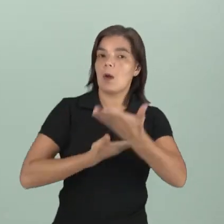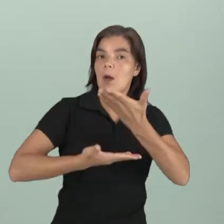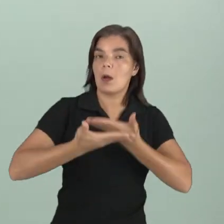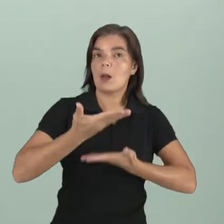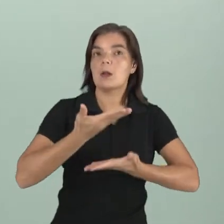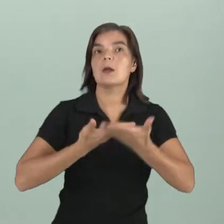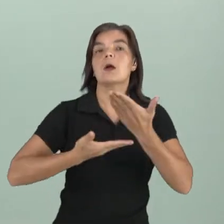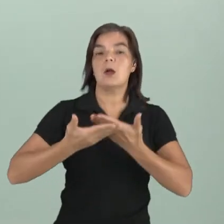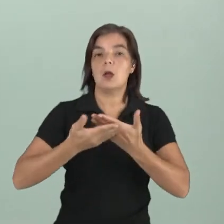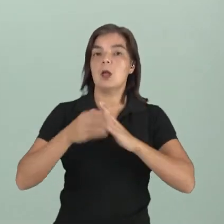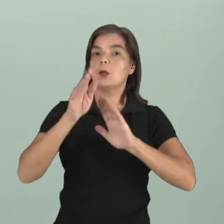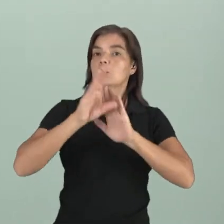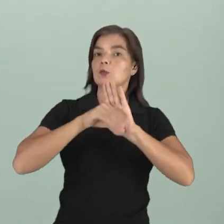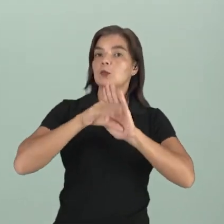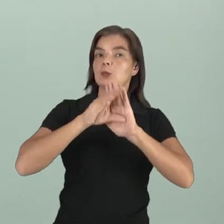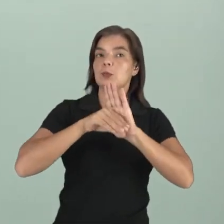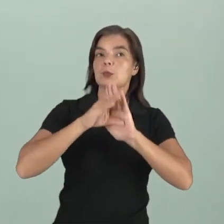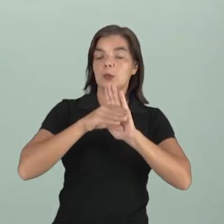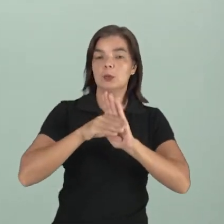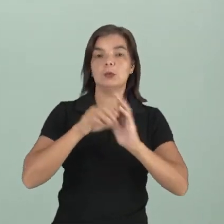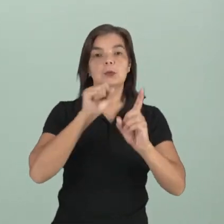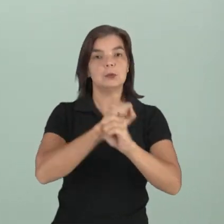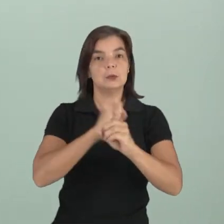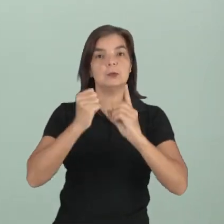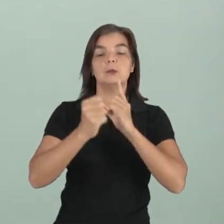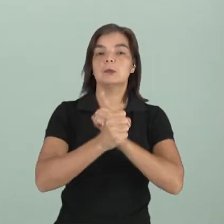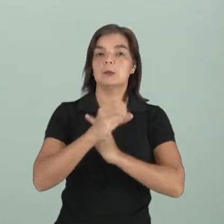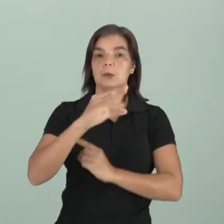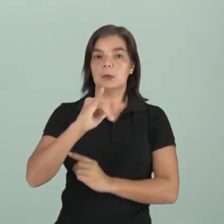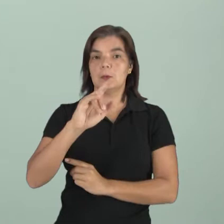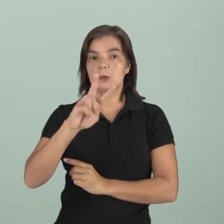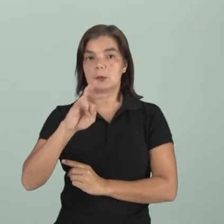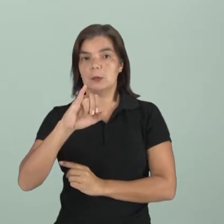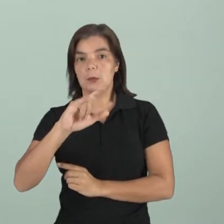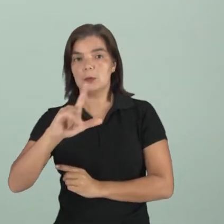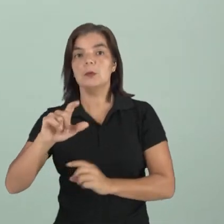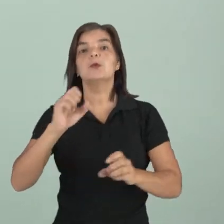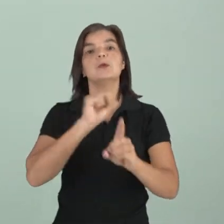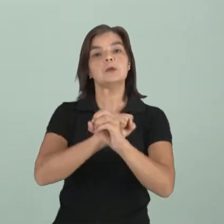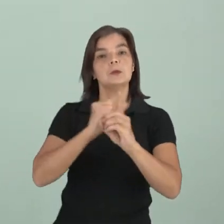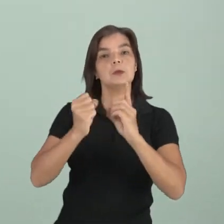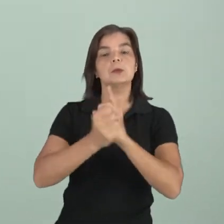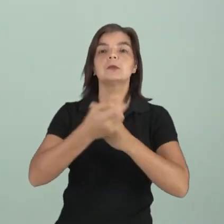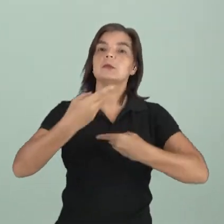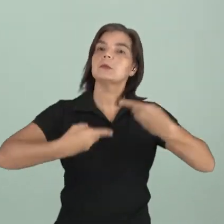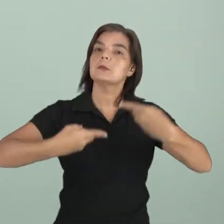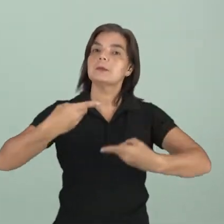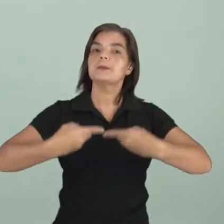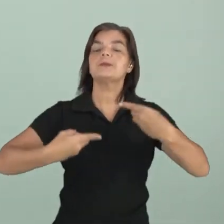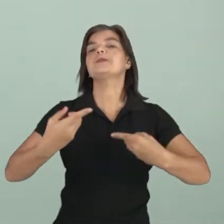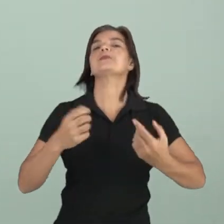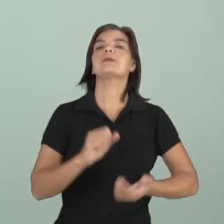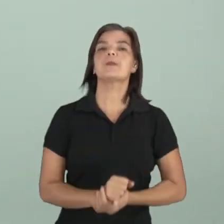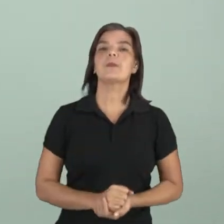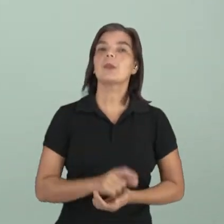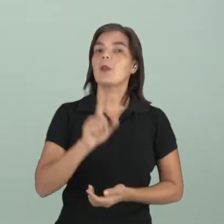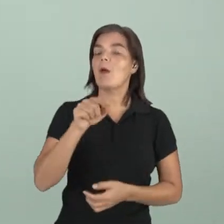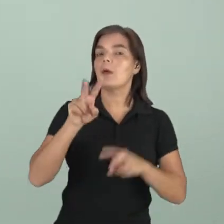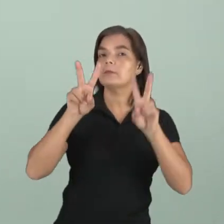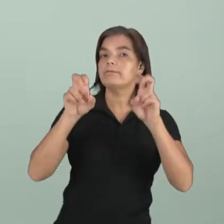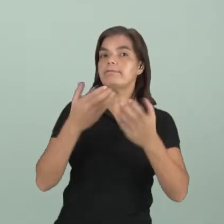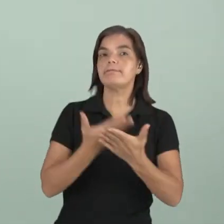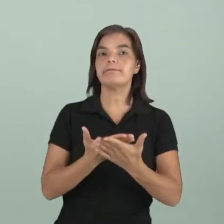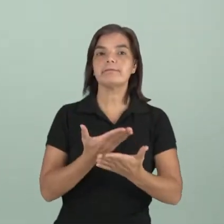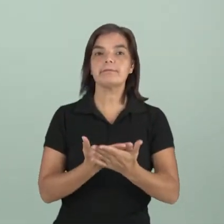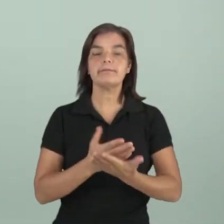vez. Relação entre os conceitos de sociedade civil e sociedade política é o